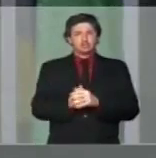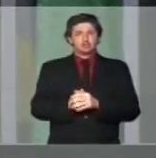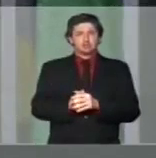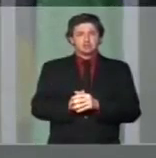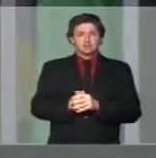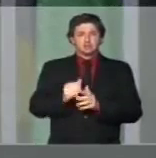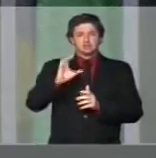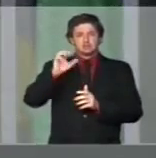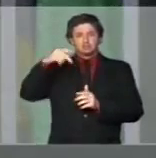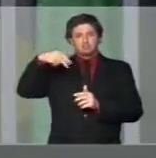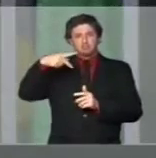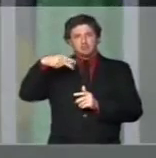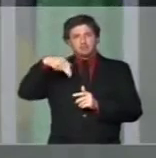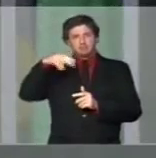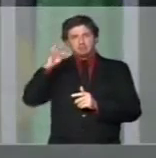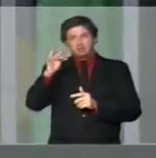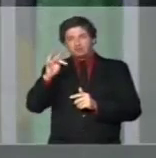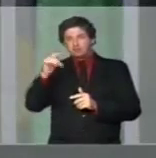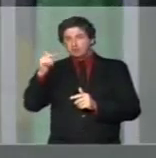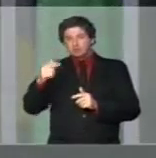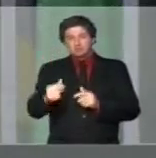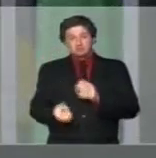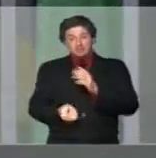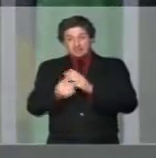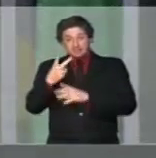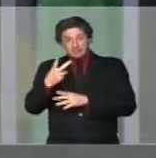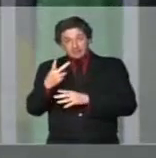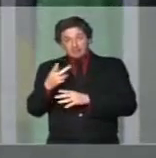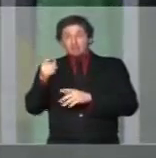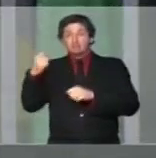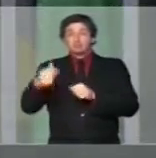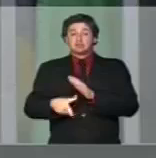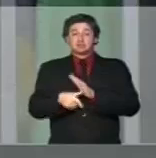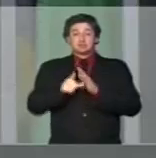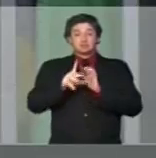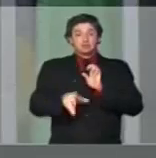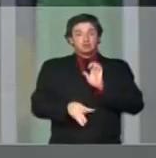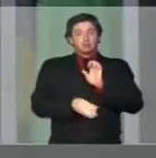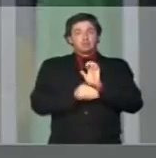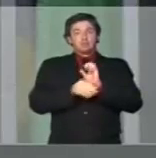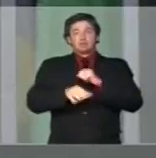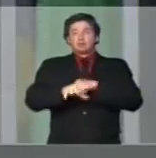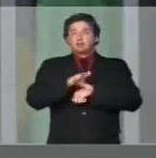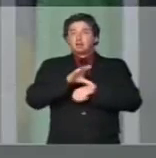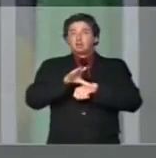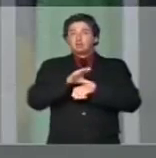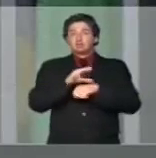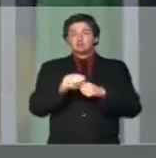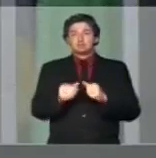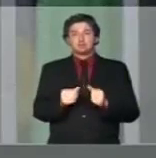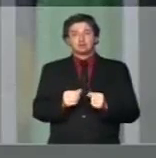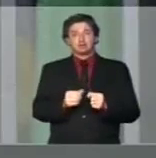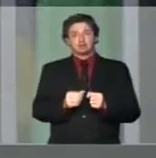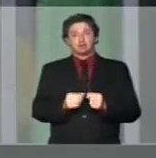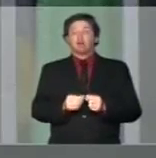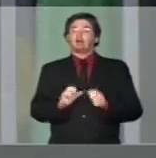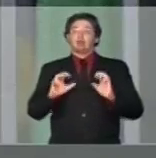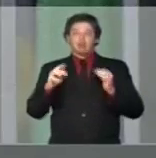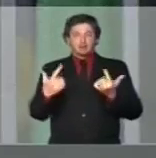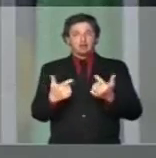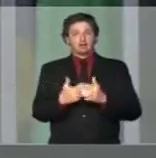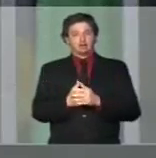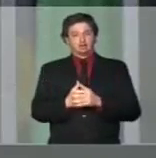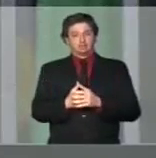A CPMF, para ser criada, depende de aprovar uma emenda à Constituição. E,